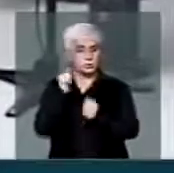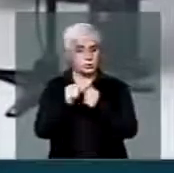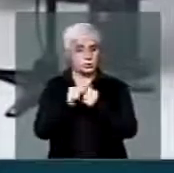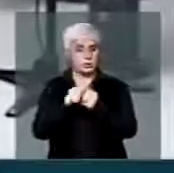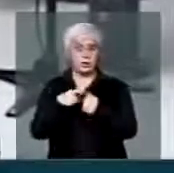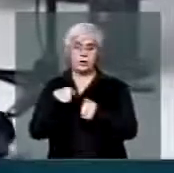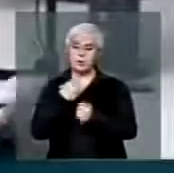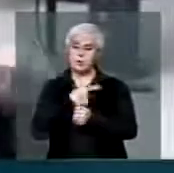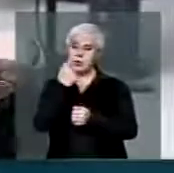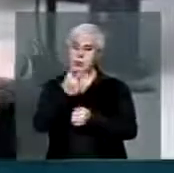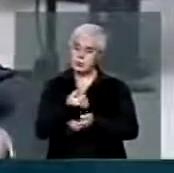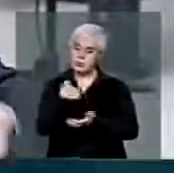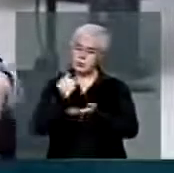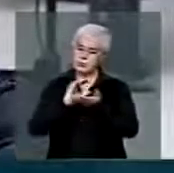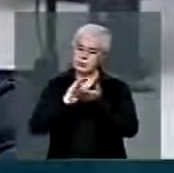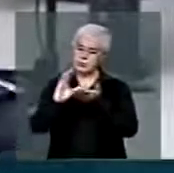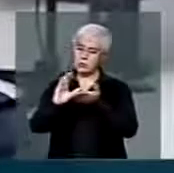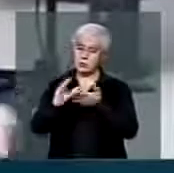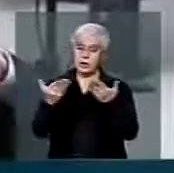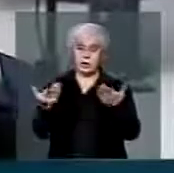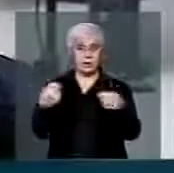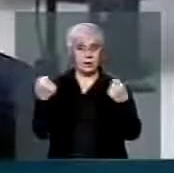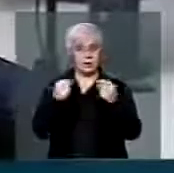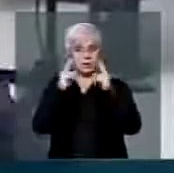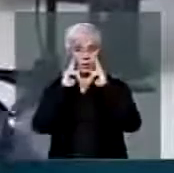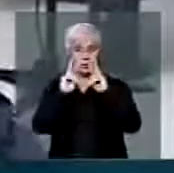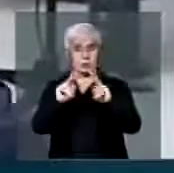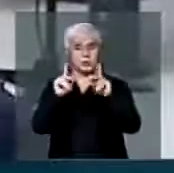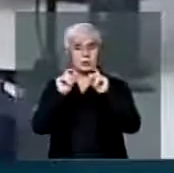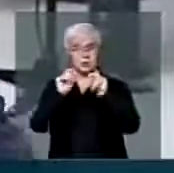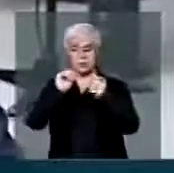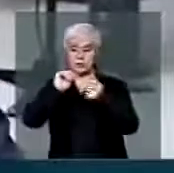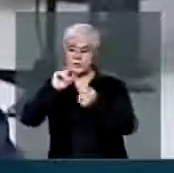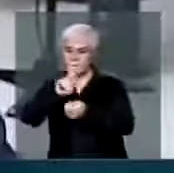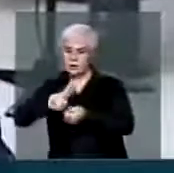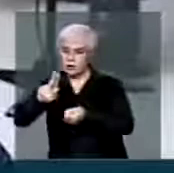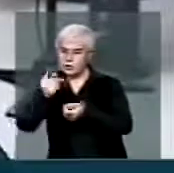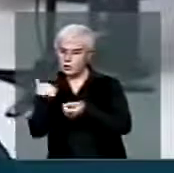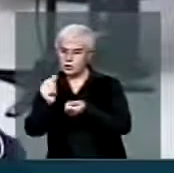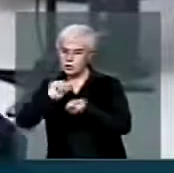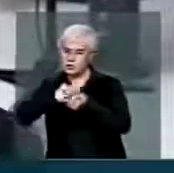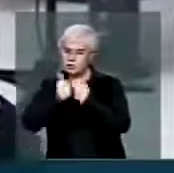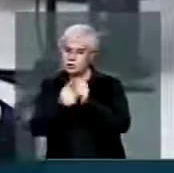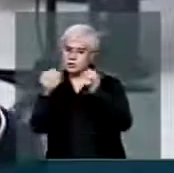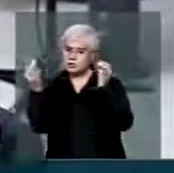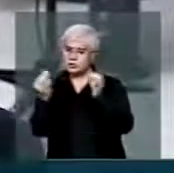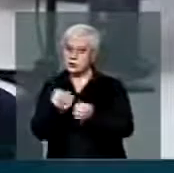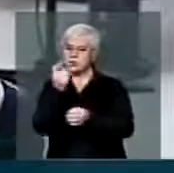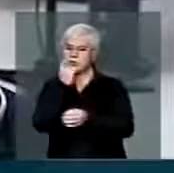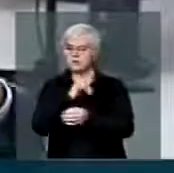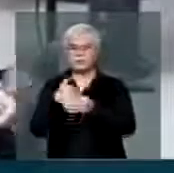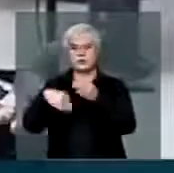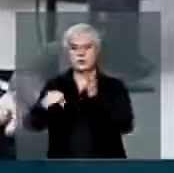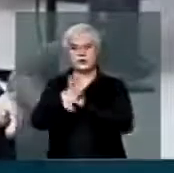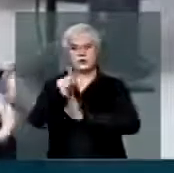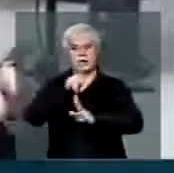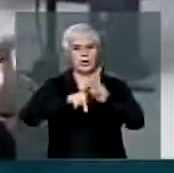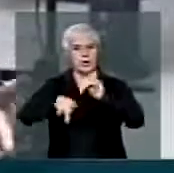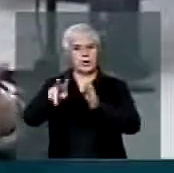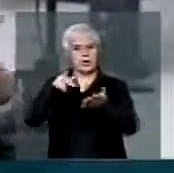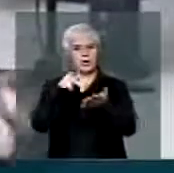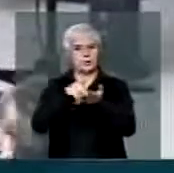nós aplicamos esses recursos. Agora, precisa haver uma aplicação adequada, rigorosa, para que esses benefícios cheguem à população